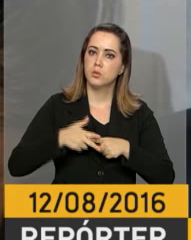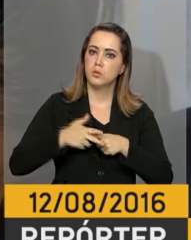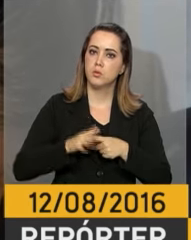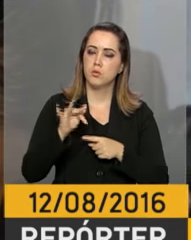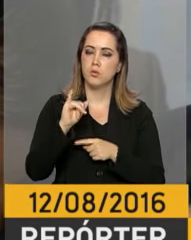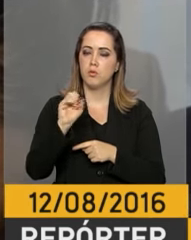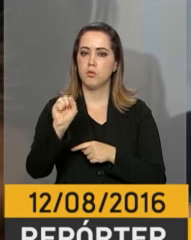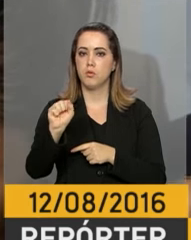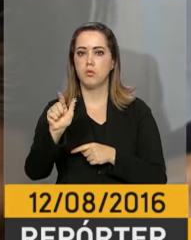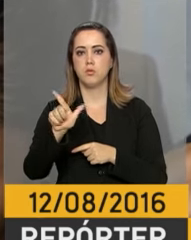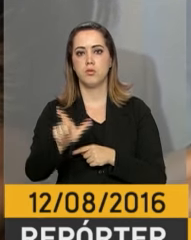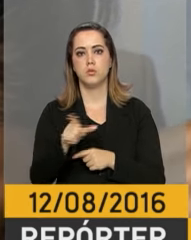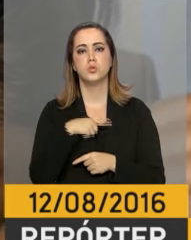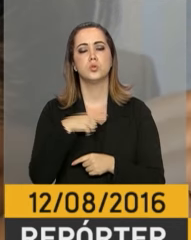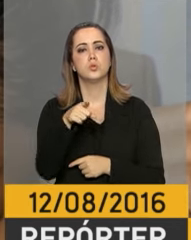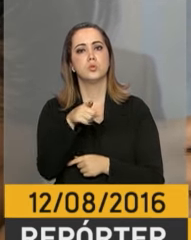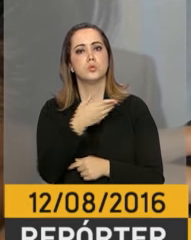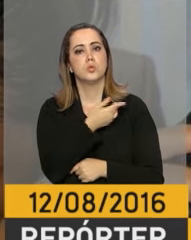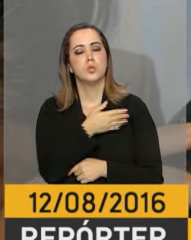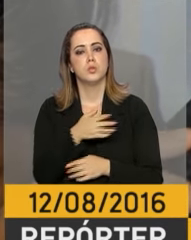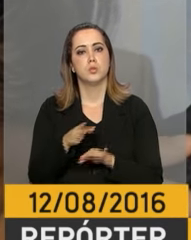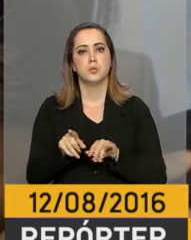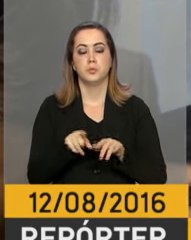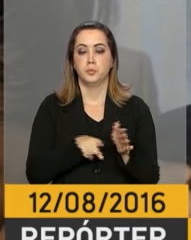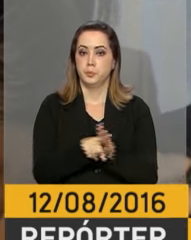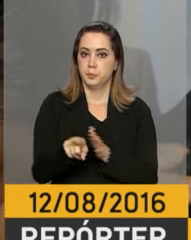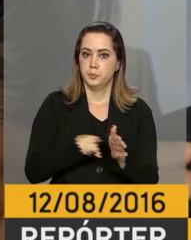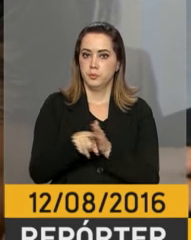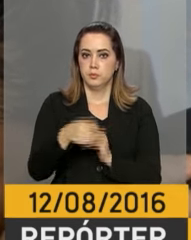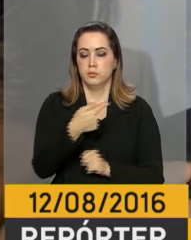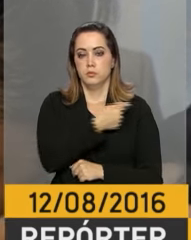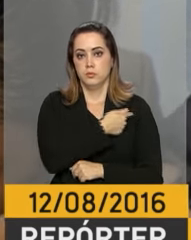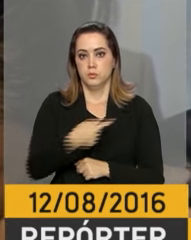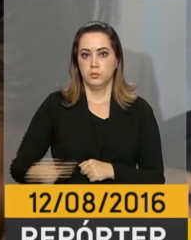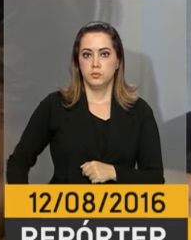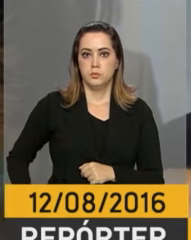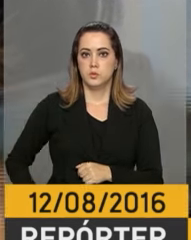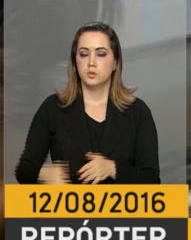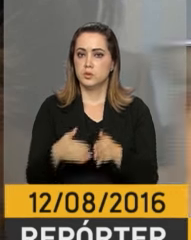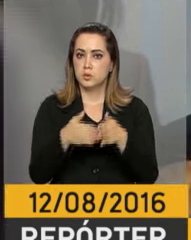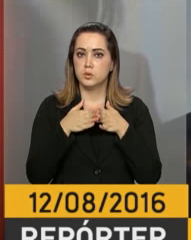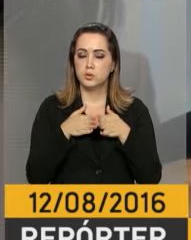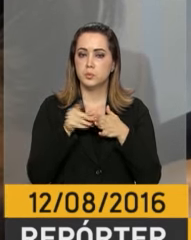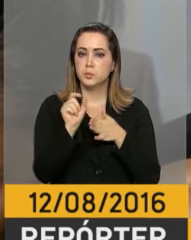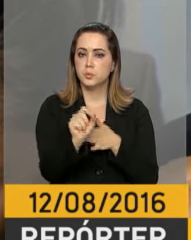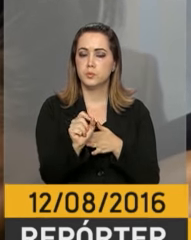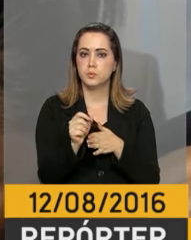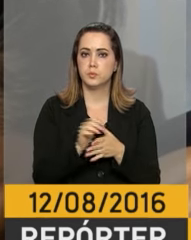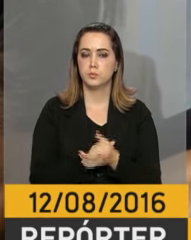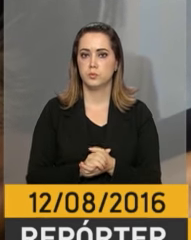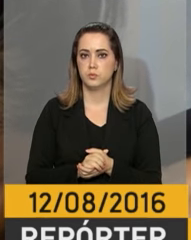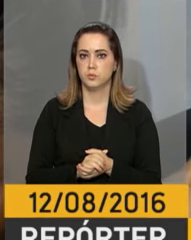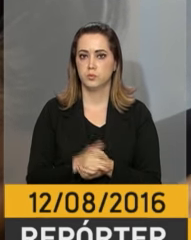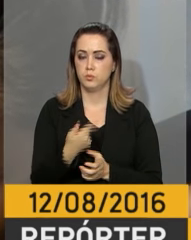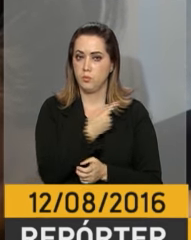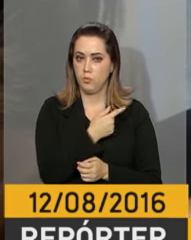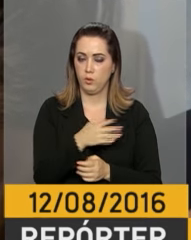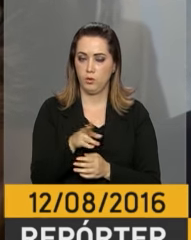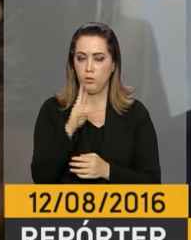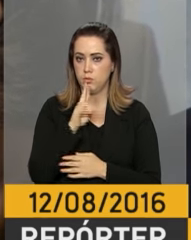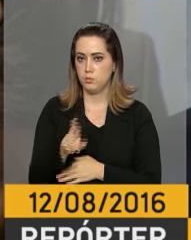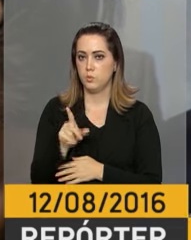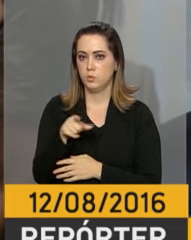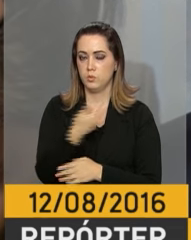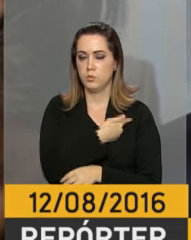próprios governadores não perderam um instrumento ao vocês recuarem? Porque não. É pior para eles, né? Não. O governador,